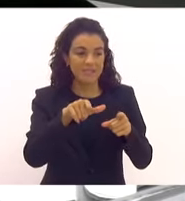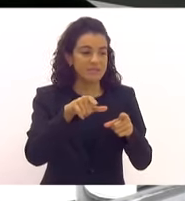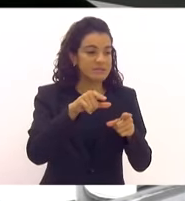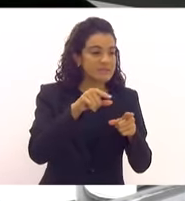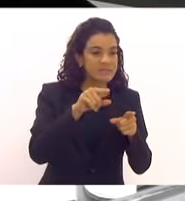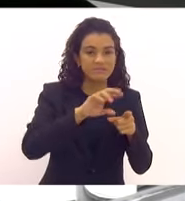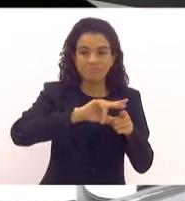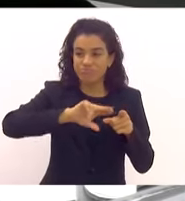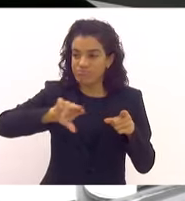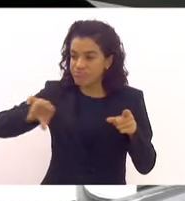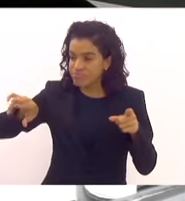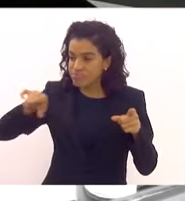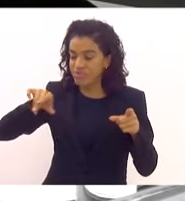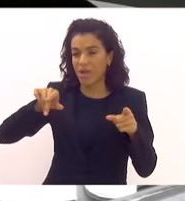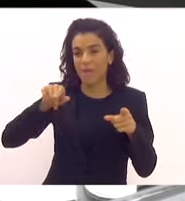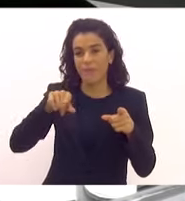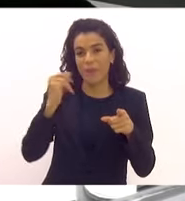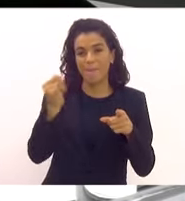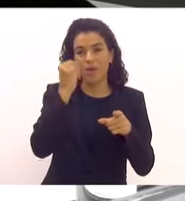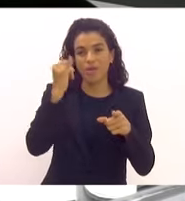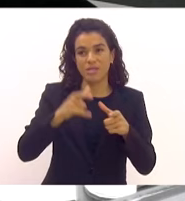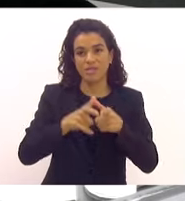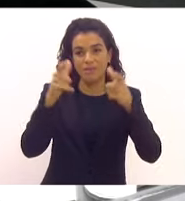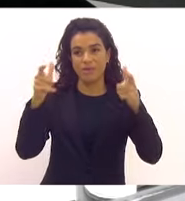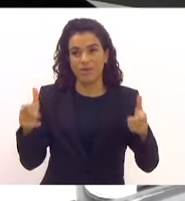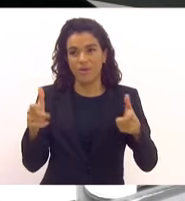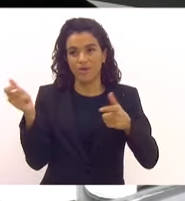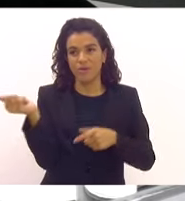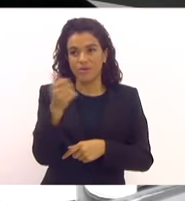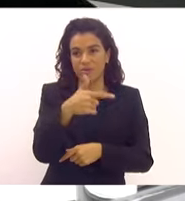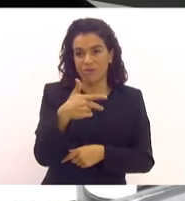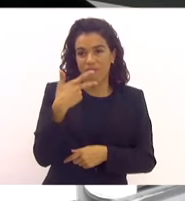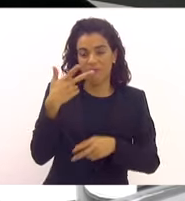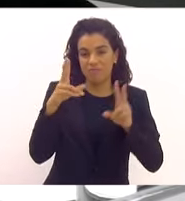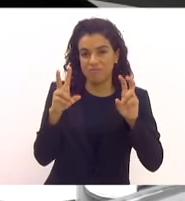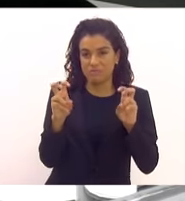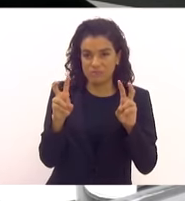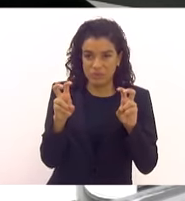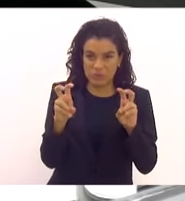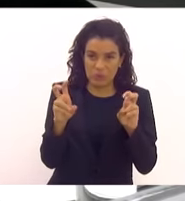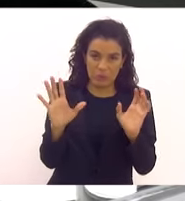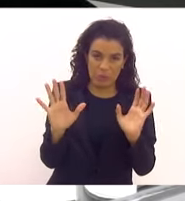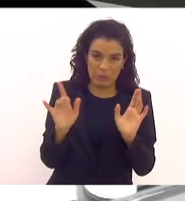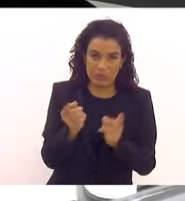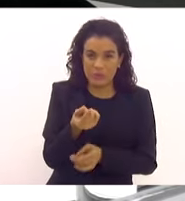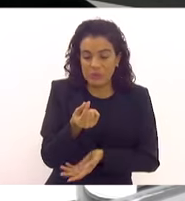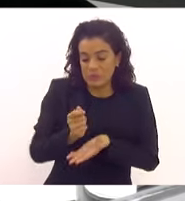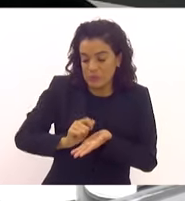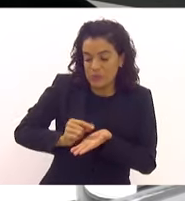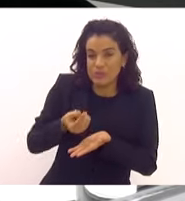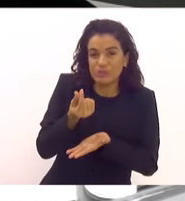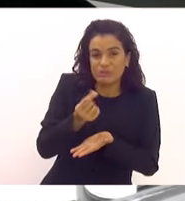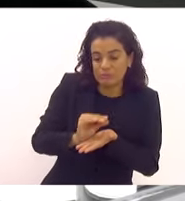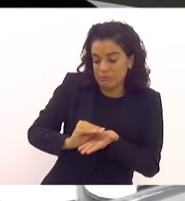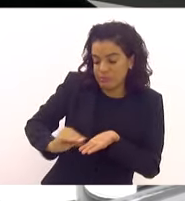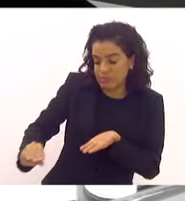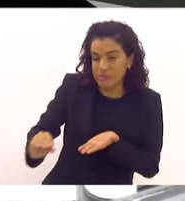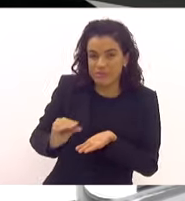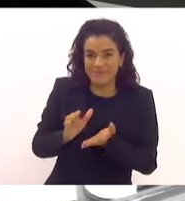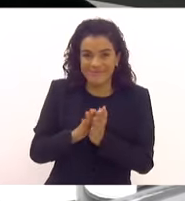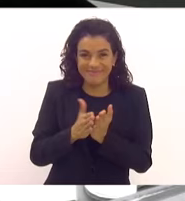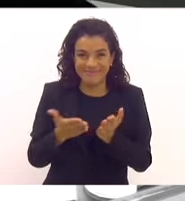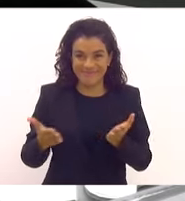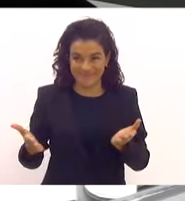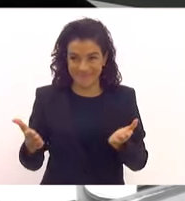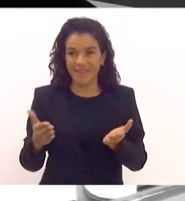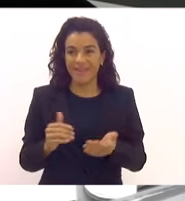aqui em discussão é muito maior do que se falar uma pequena despesa de criação de uma carteira,